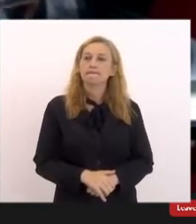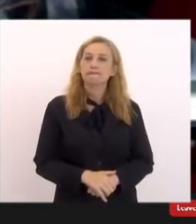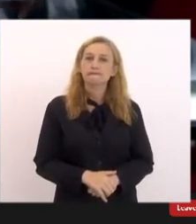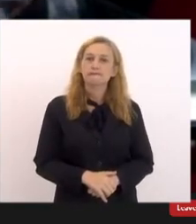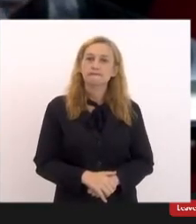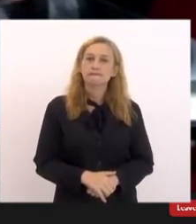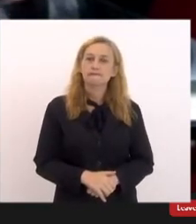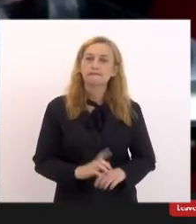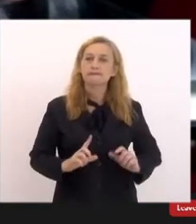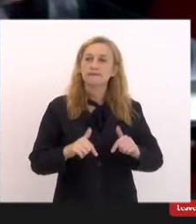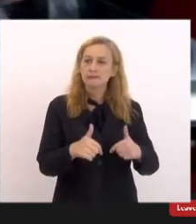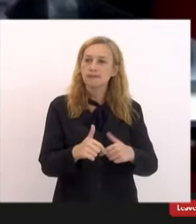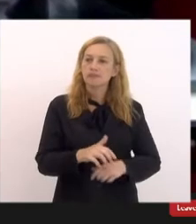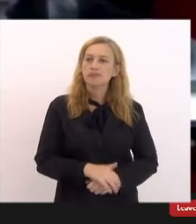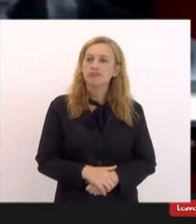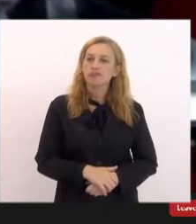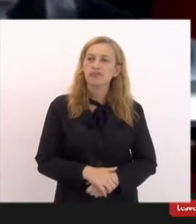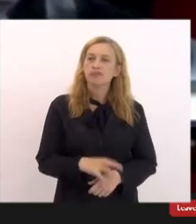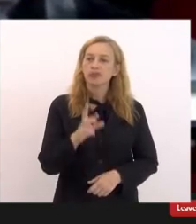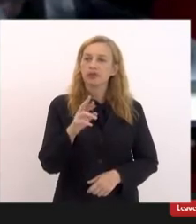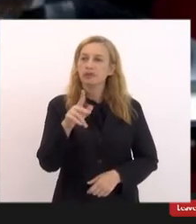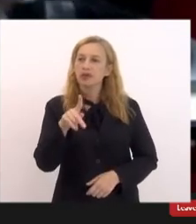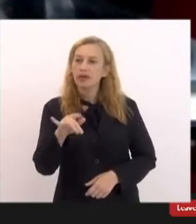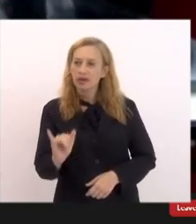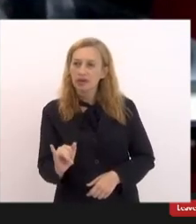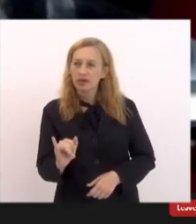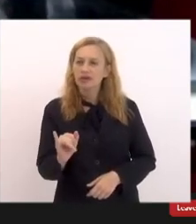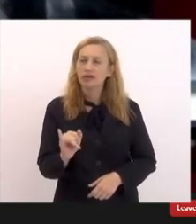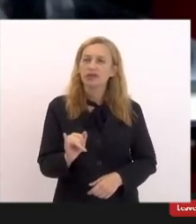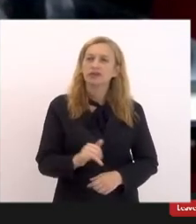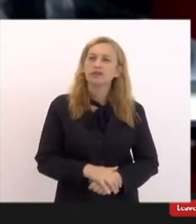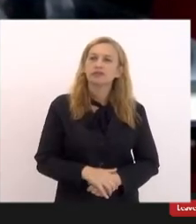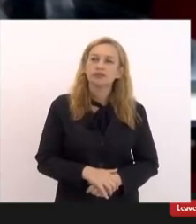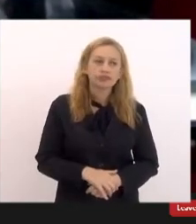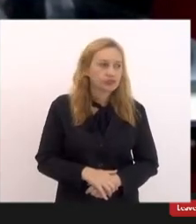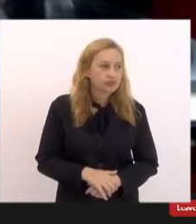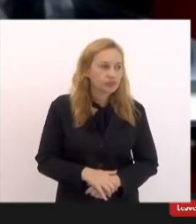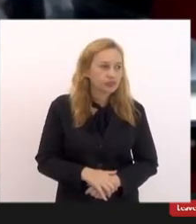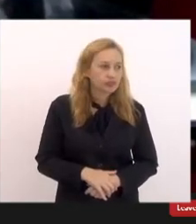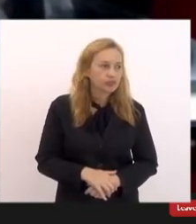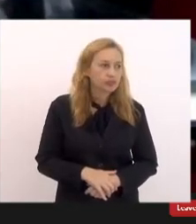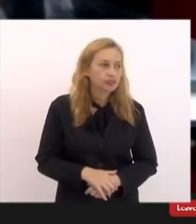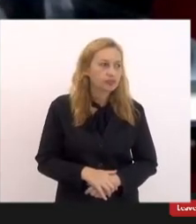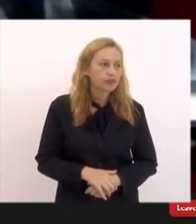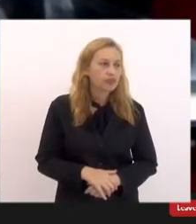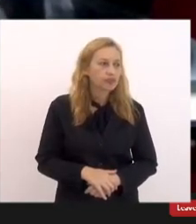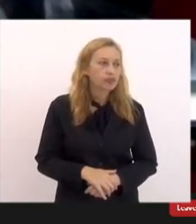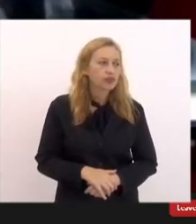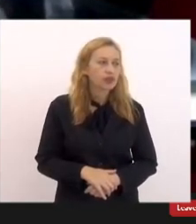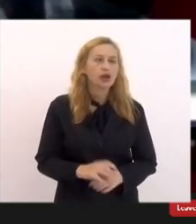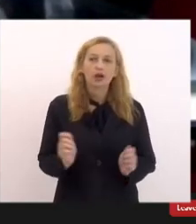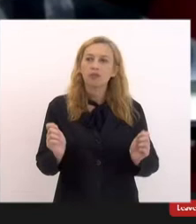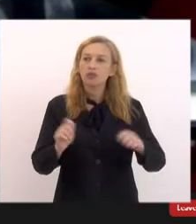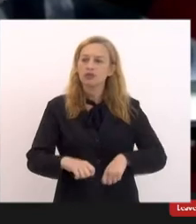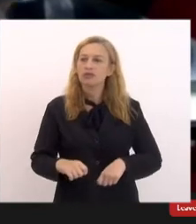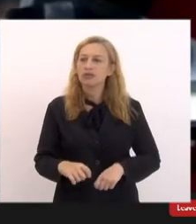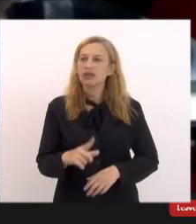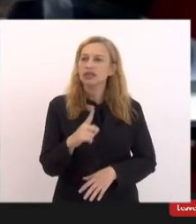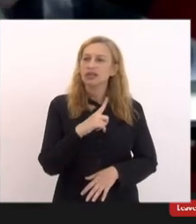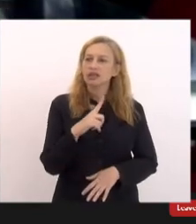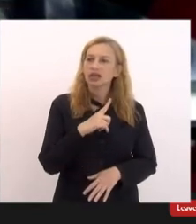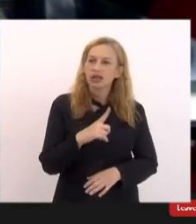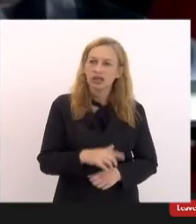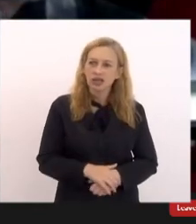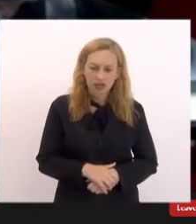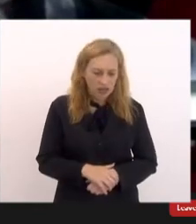as ações relativas à EPI, onde se inclui as máscaras, eu acho que está bem consolidada e o grupo